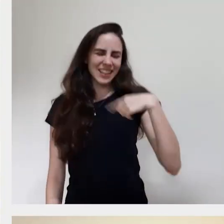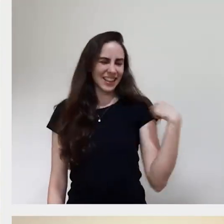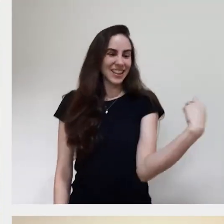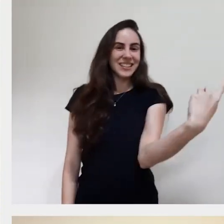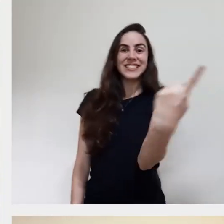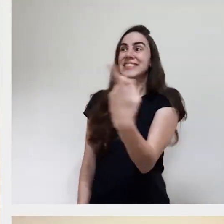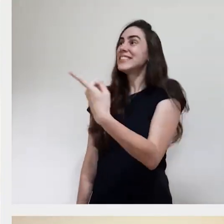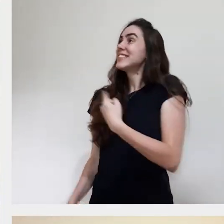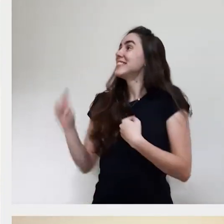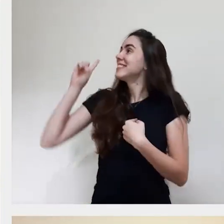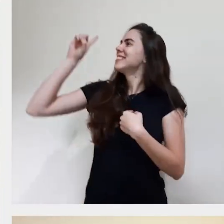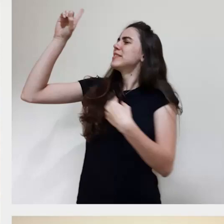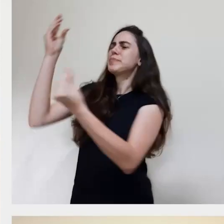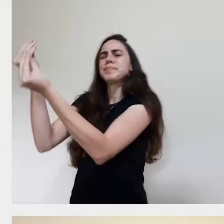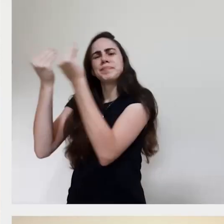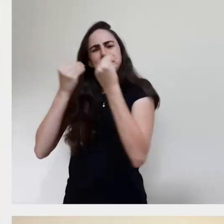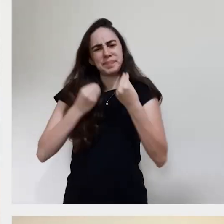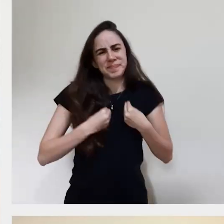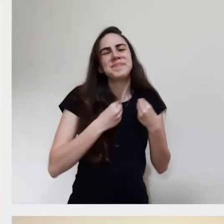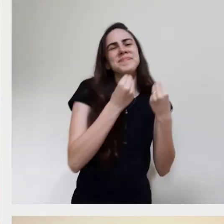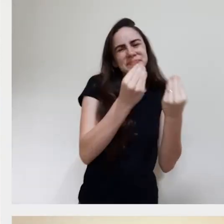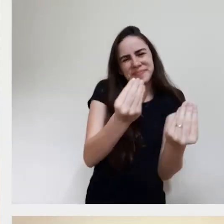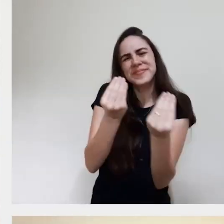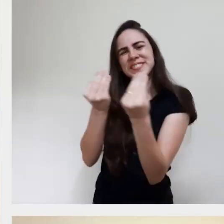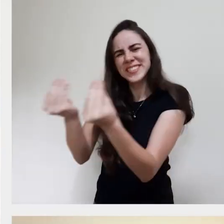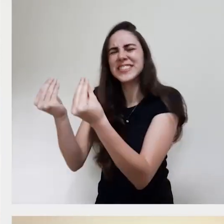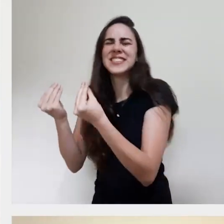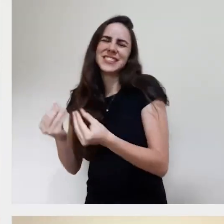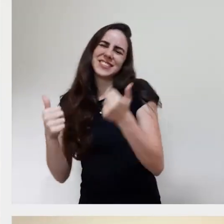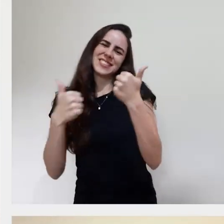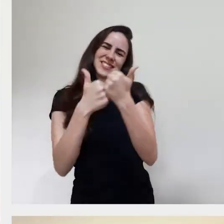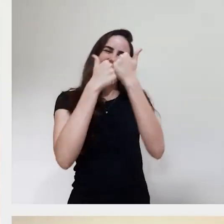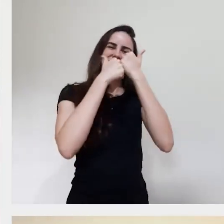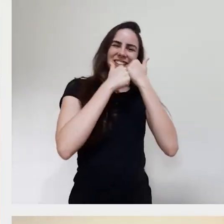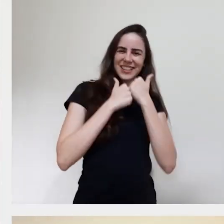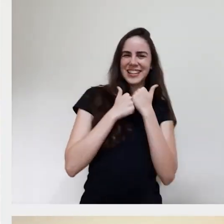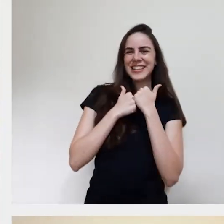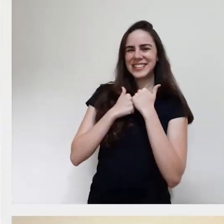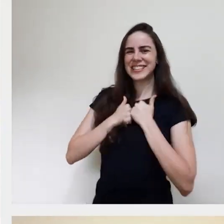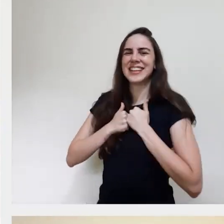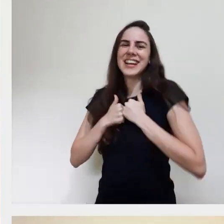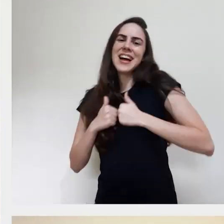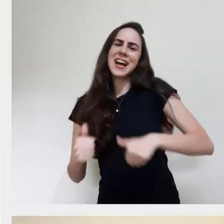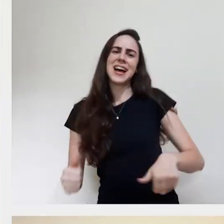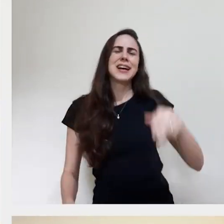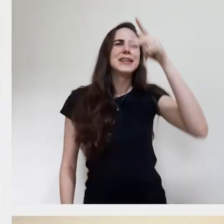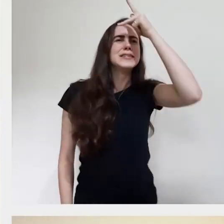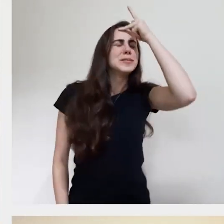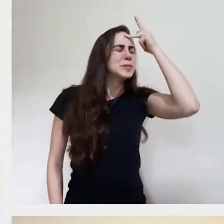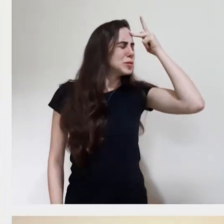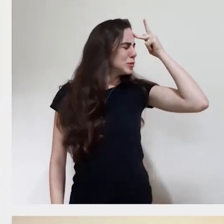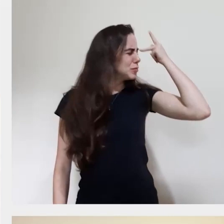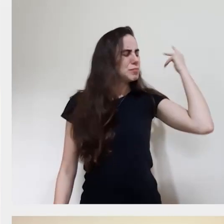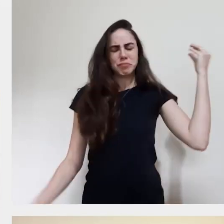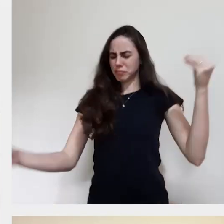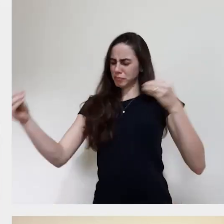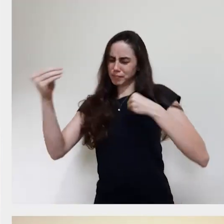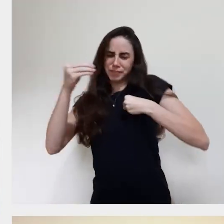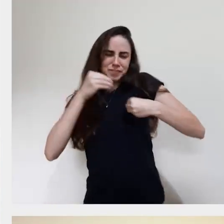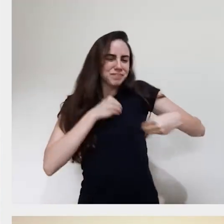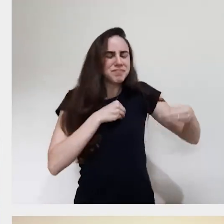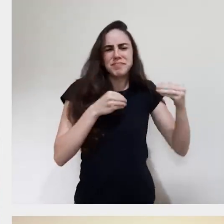por nós todos deu. A graça concede